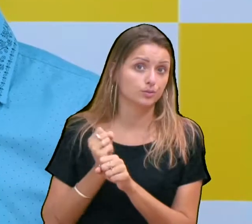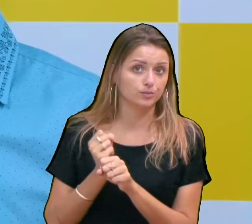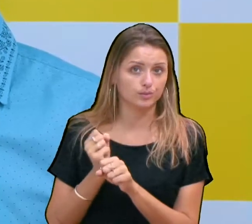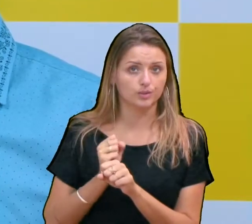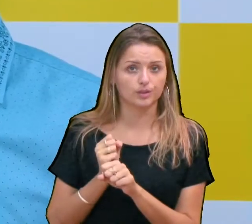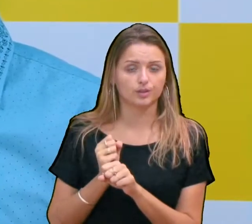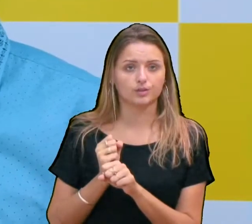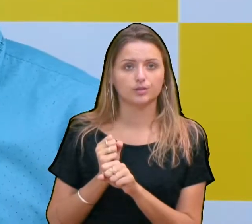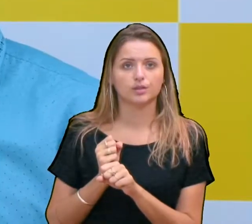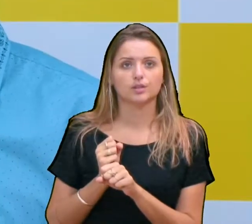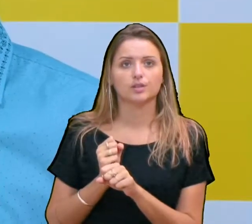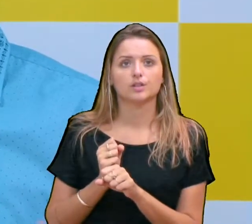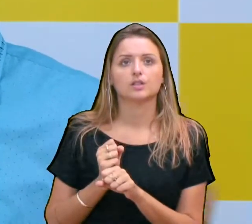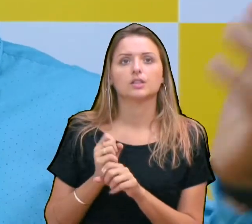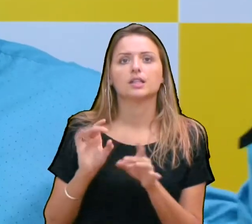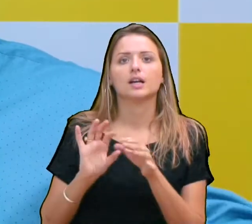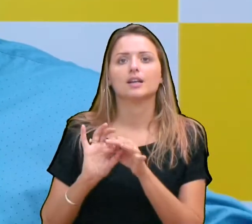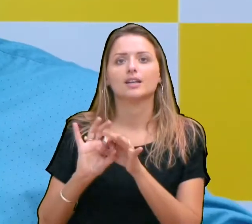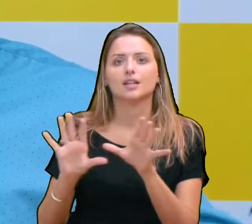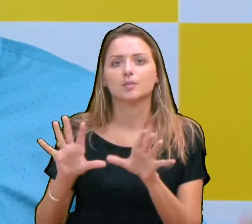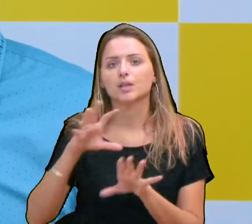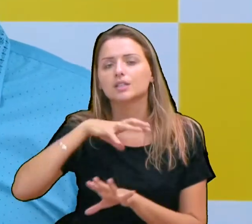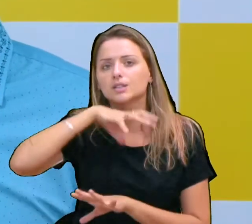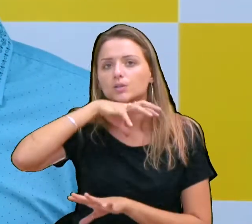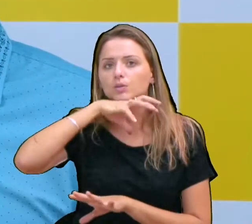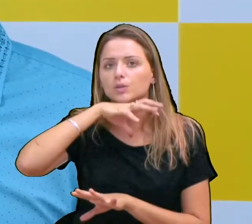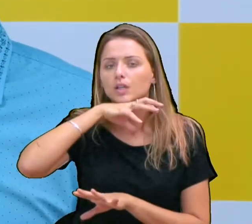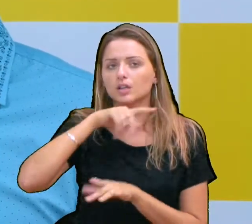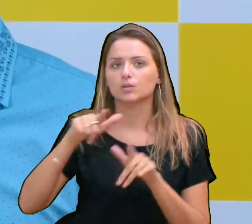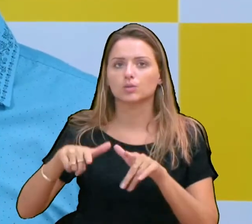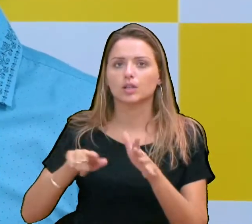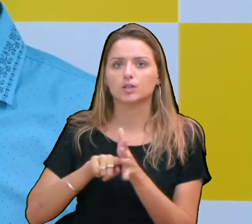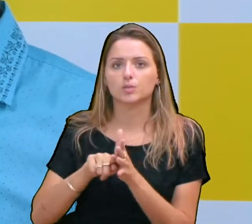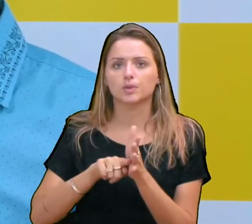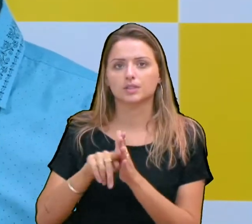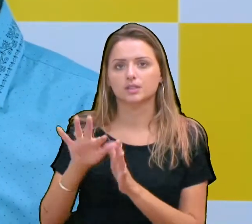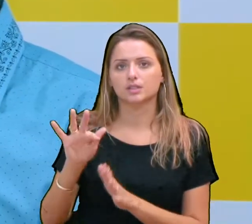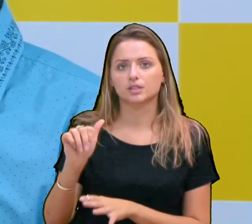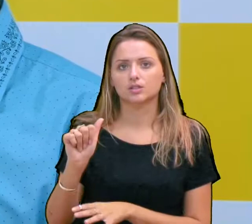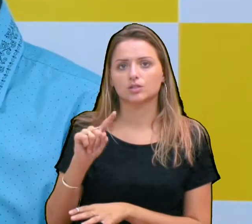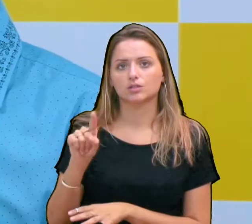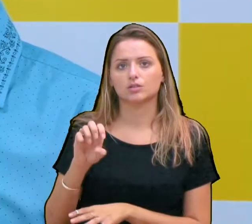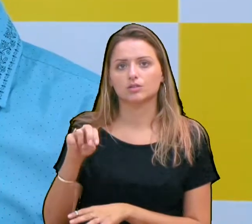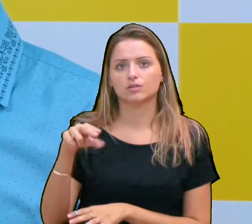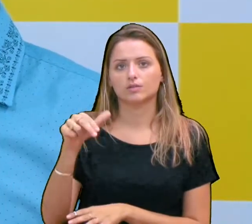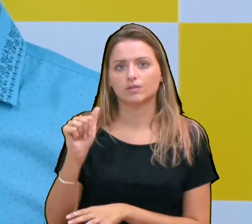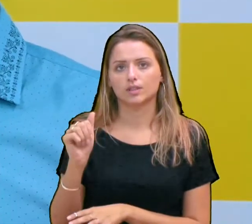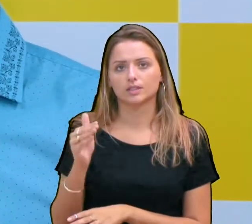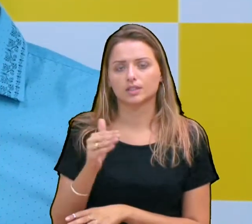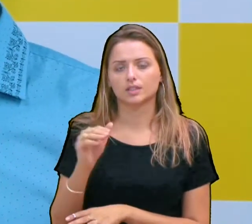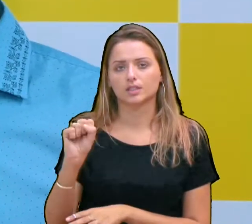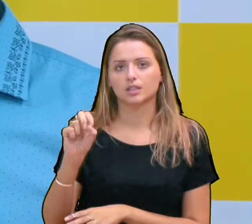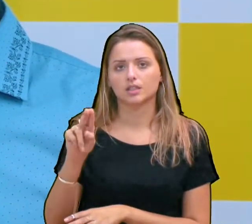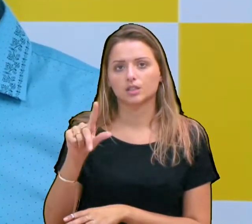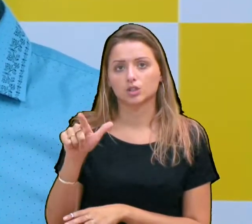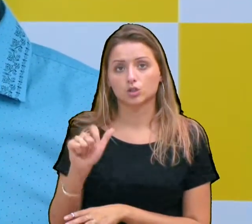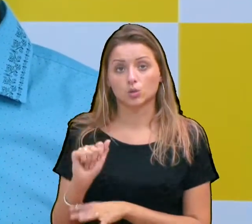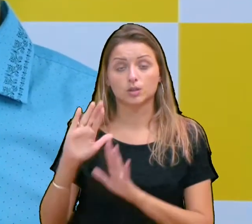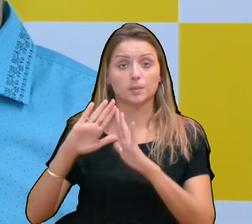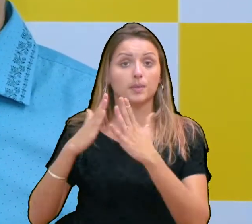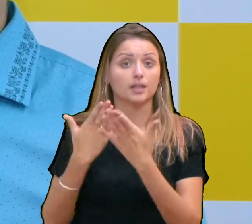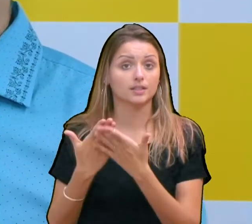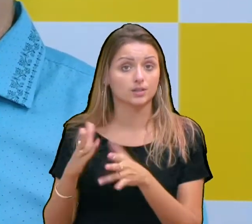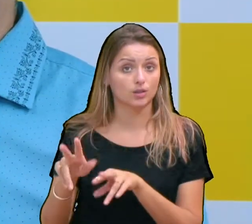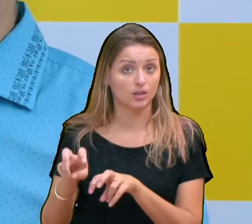lá da cedência de uma área daqui das pesquisas de Fazenda Souza para aquela escola agrícola. Eu vejo que aquela